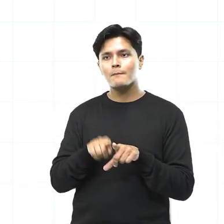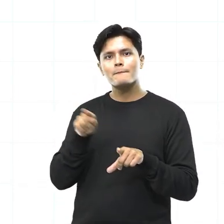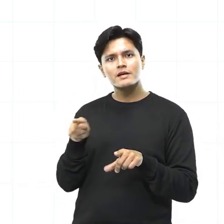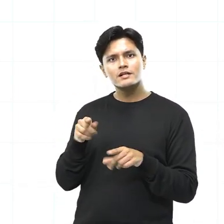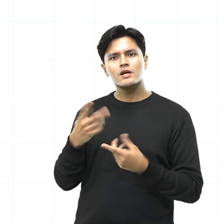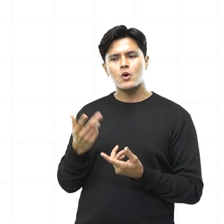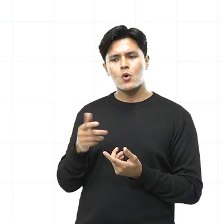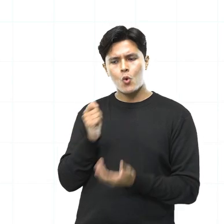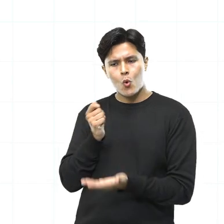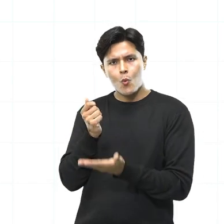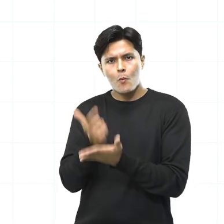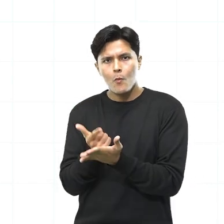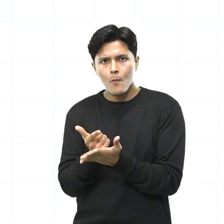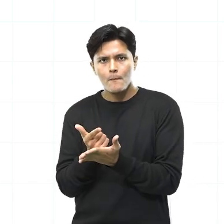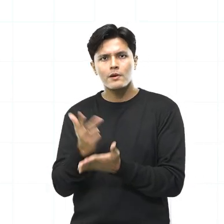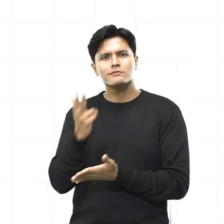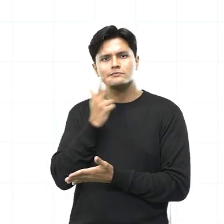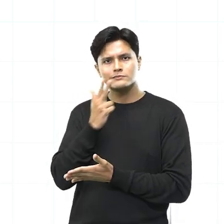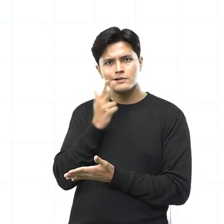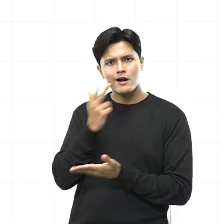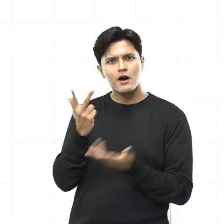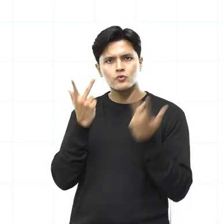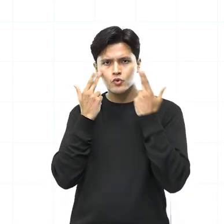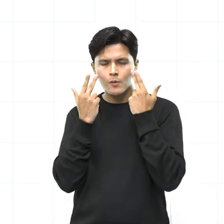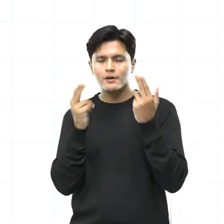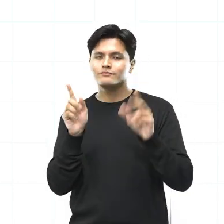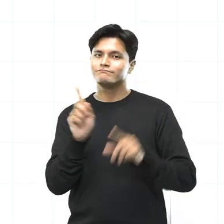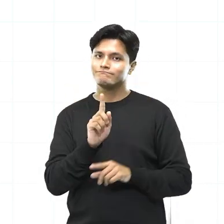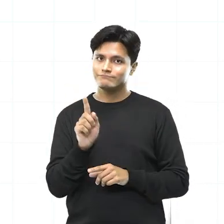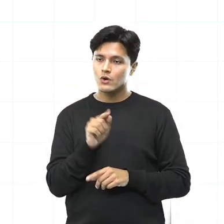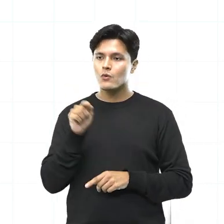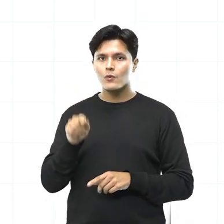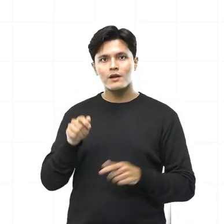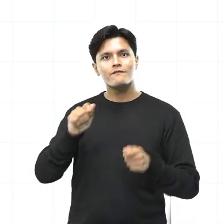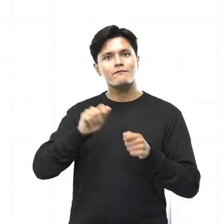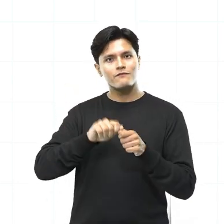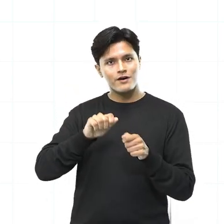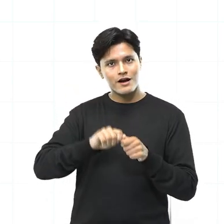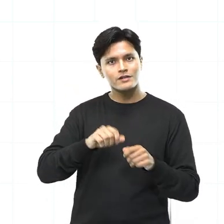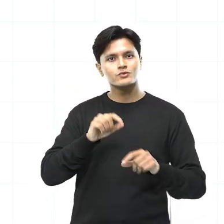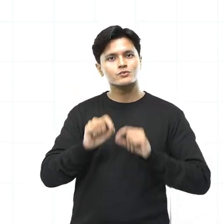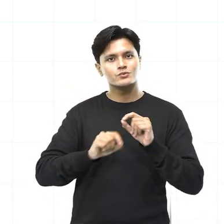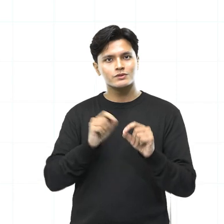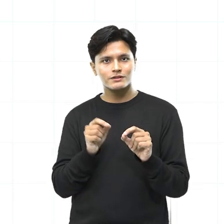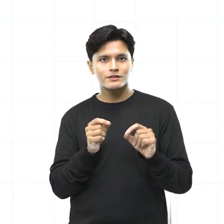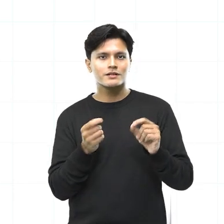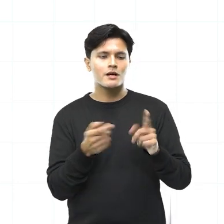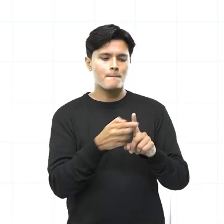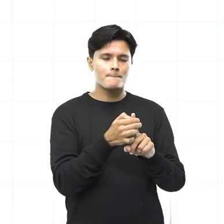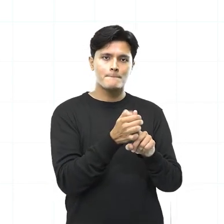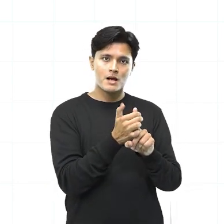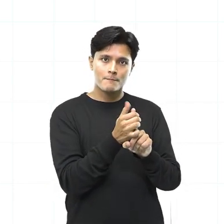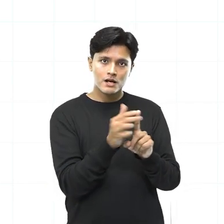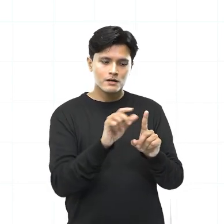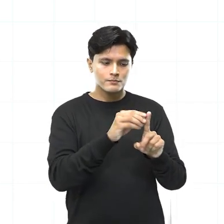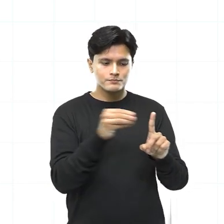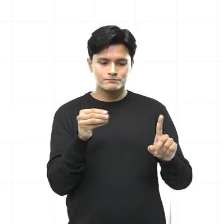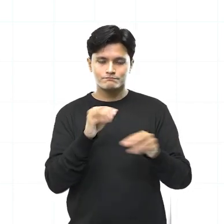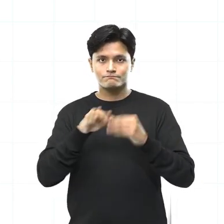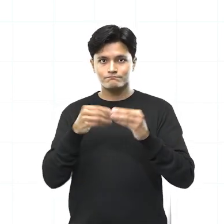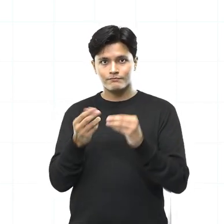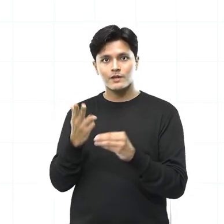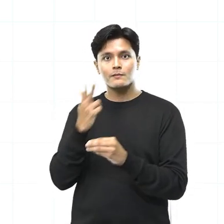Ele mesmo faz o cigarro dele com a palha do milho, né? Então, ele fala assim, sou poeta das brenhas,